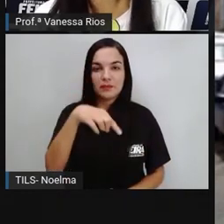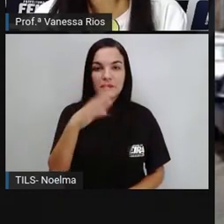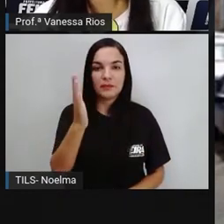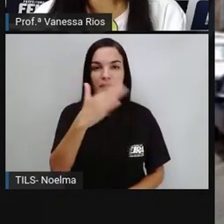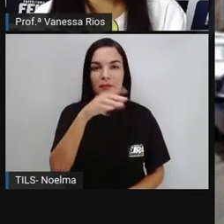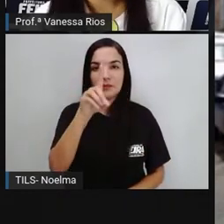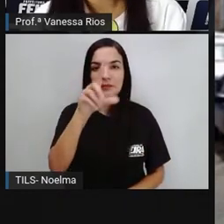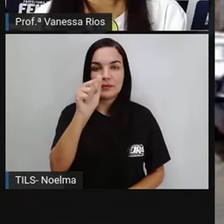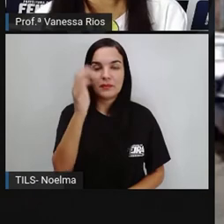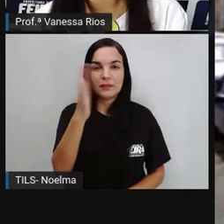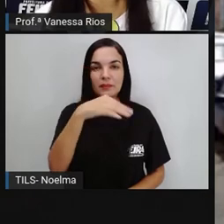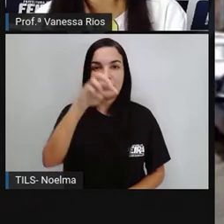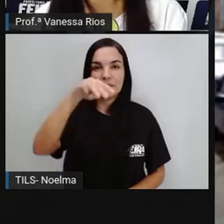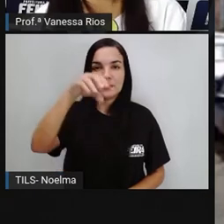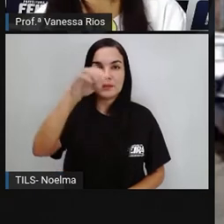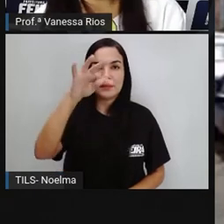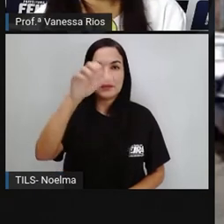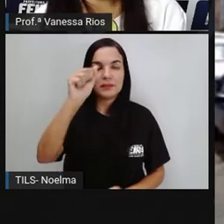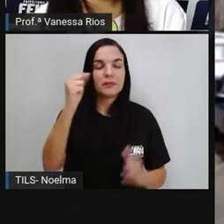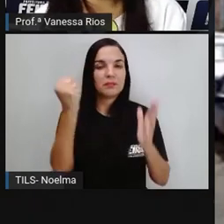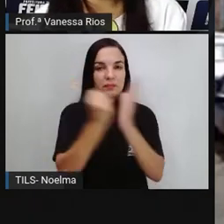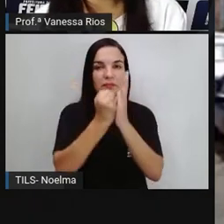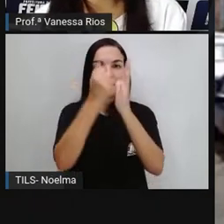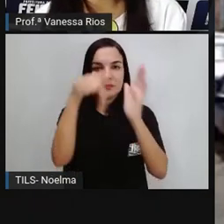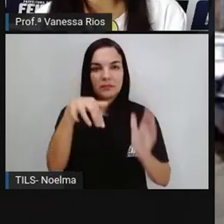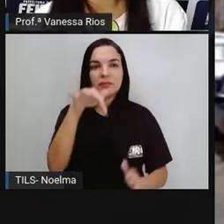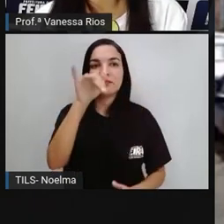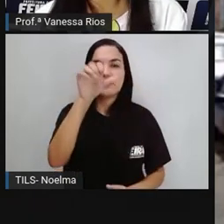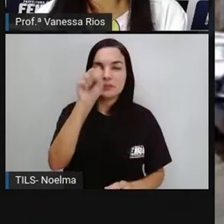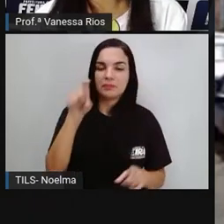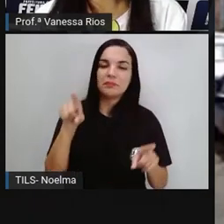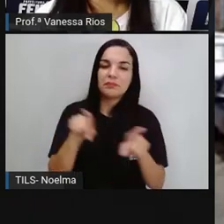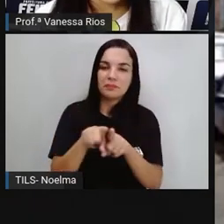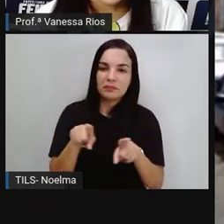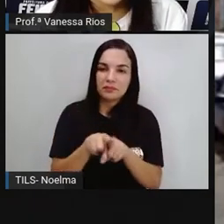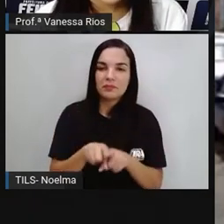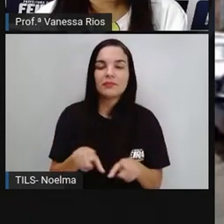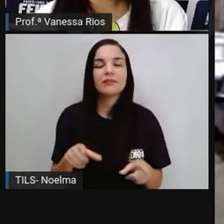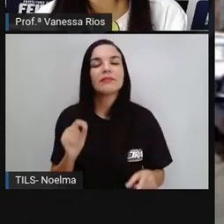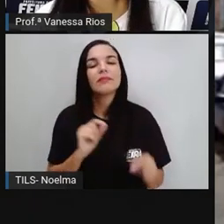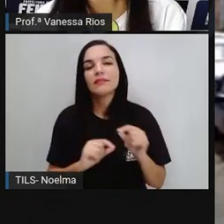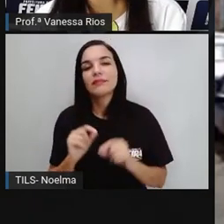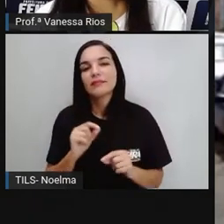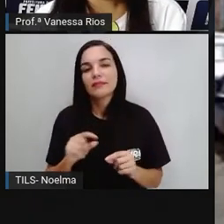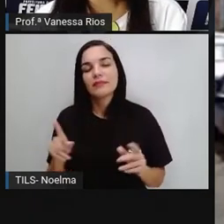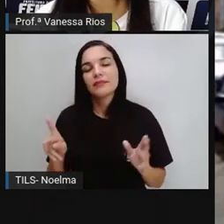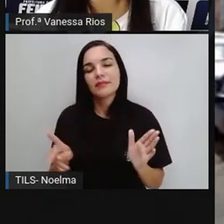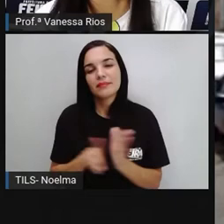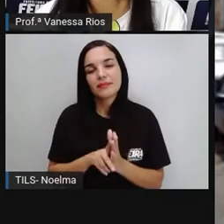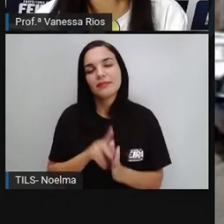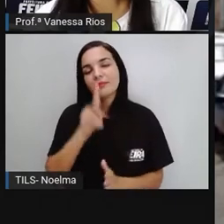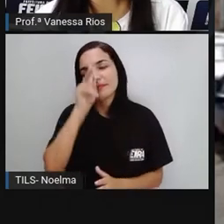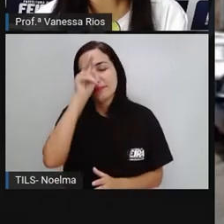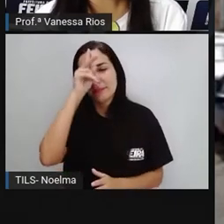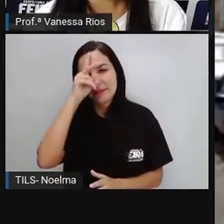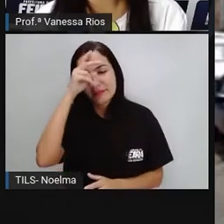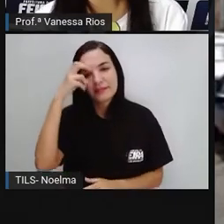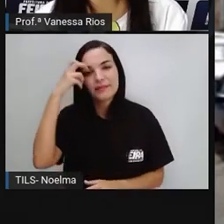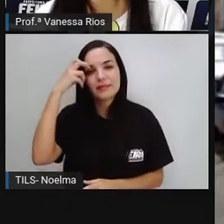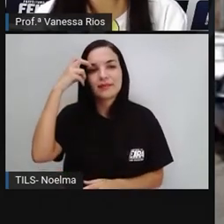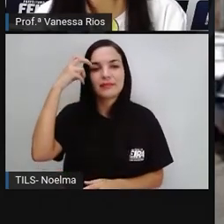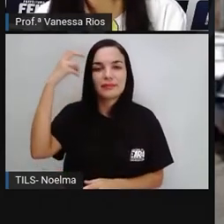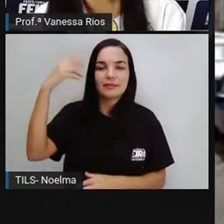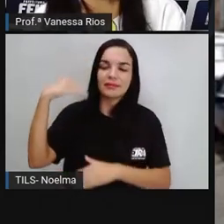à lista dos bens materiais da nossa cidade, que faz parte também das histórias, né, e da cultura,